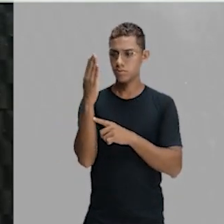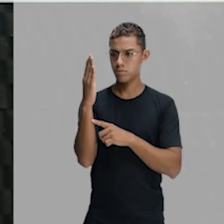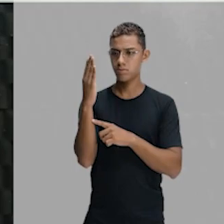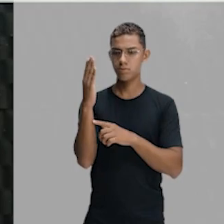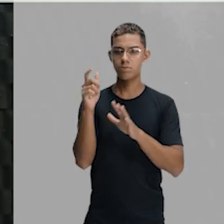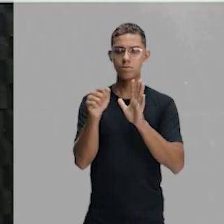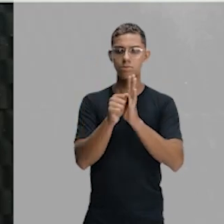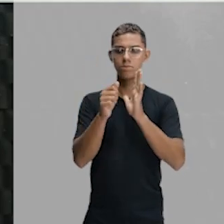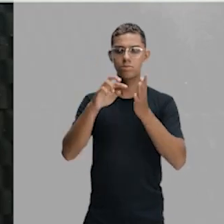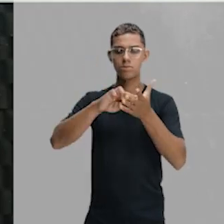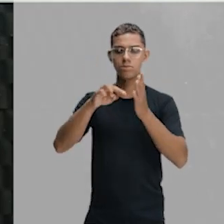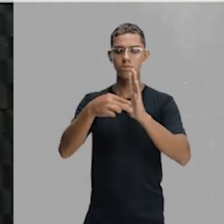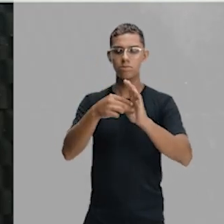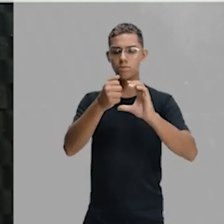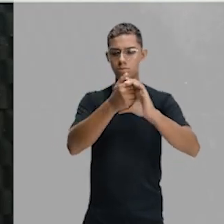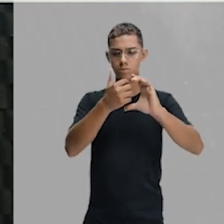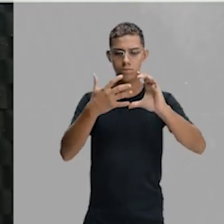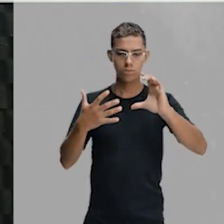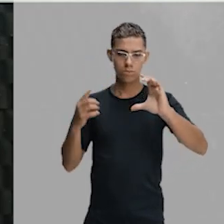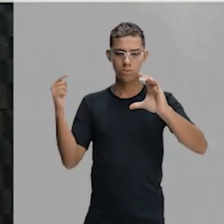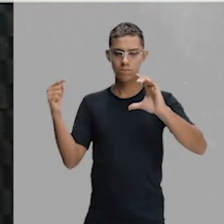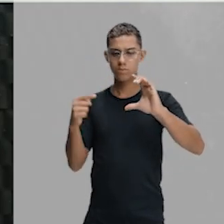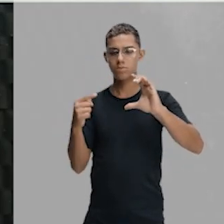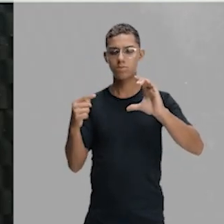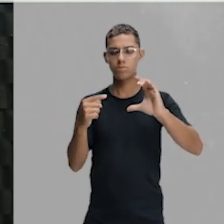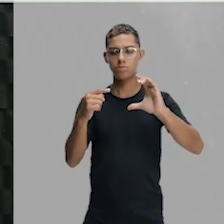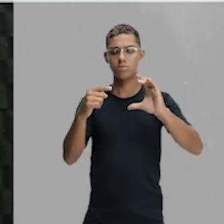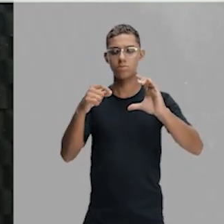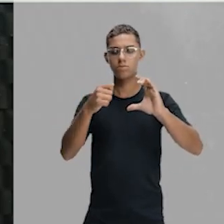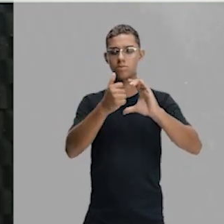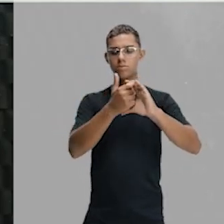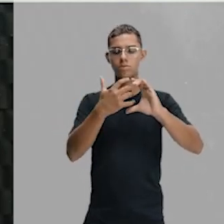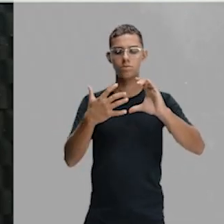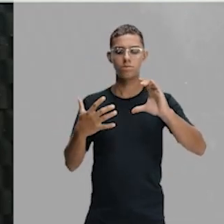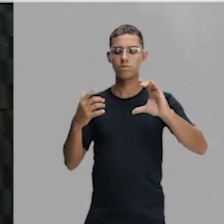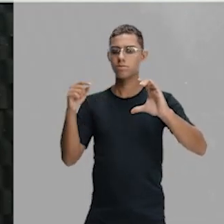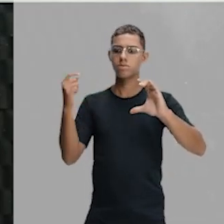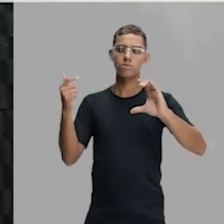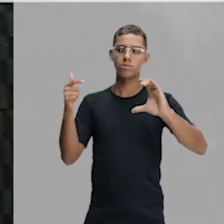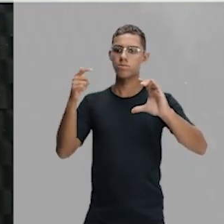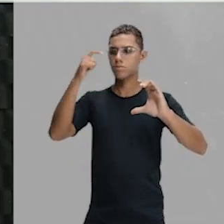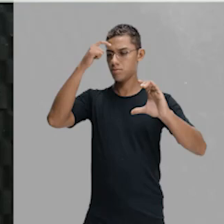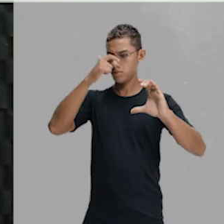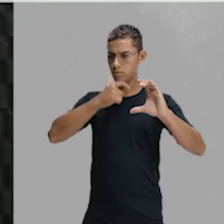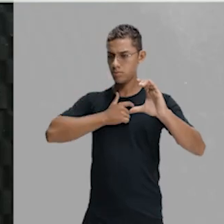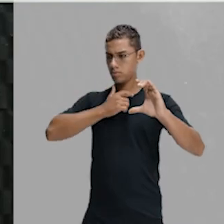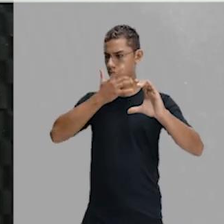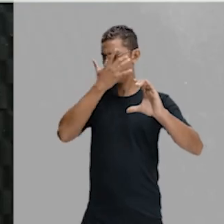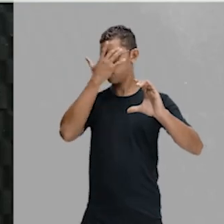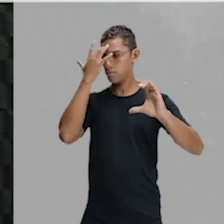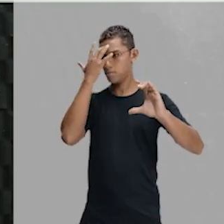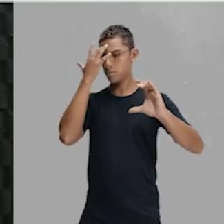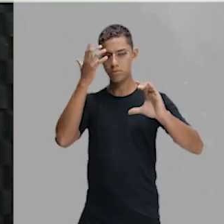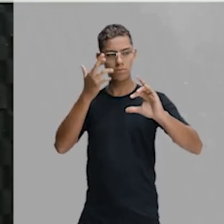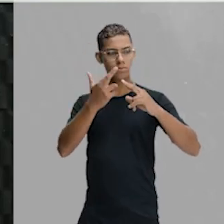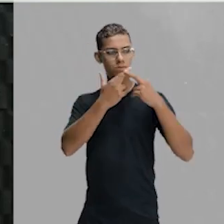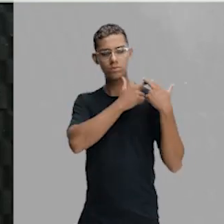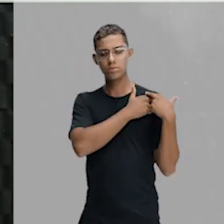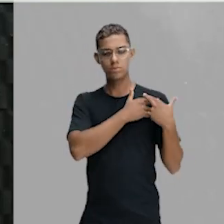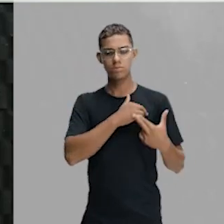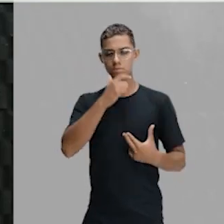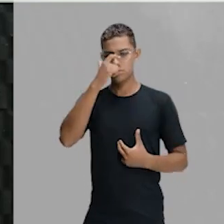com característica, certo, pessoal? Não tem a ver com personalidade, é característica que a gente pode